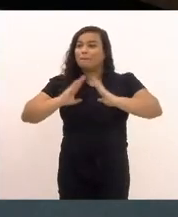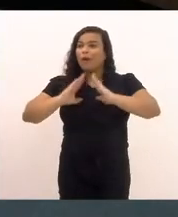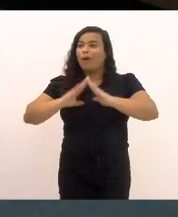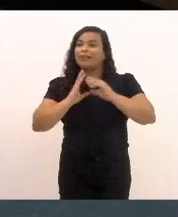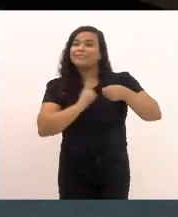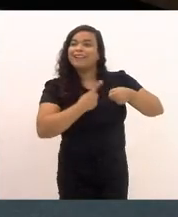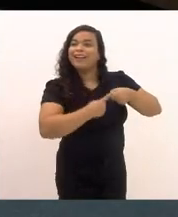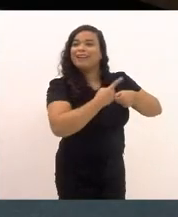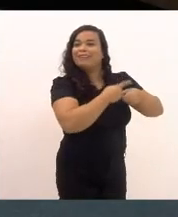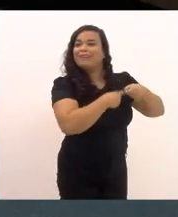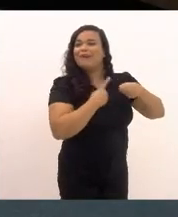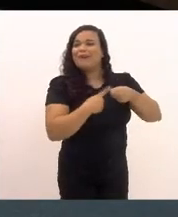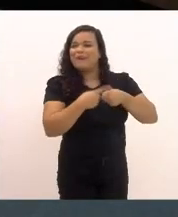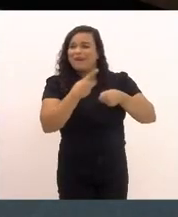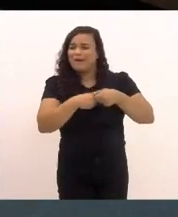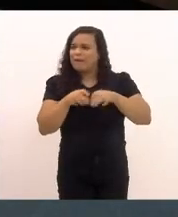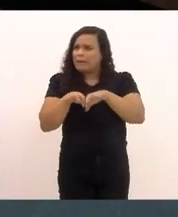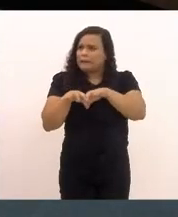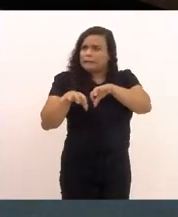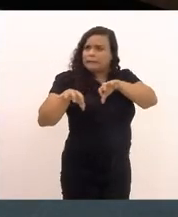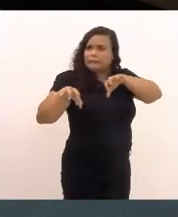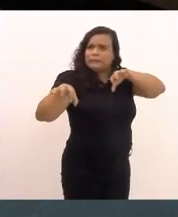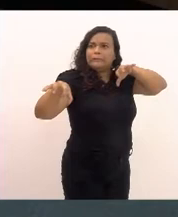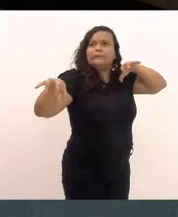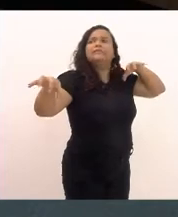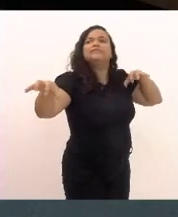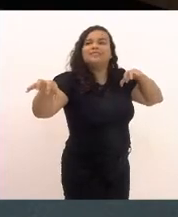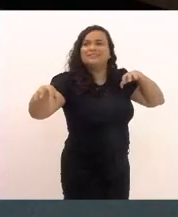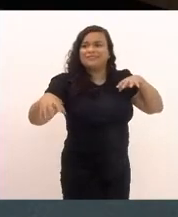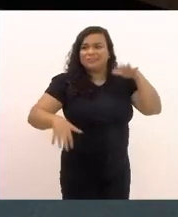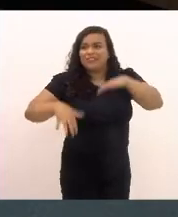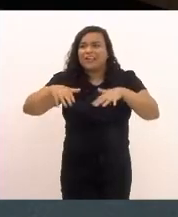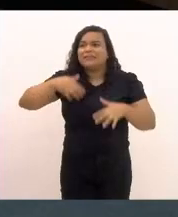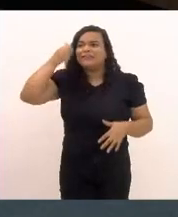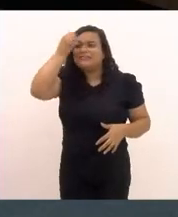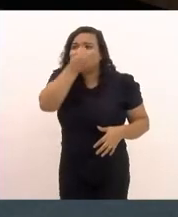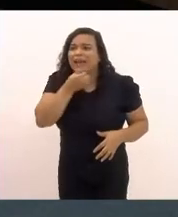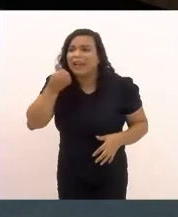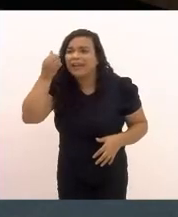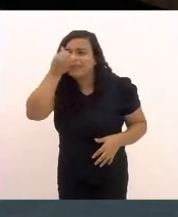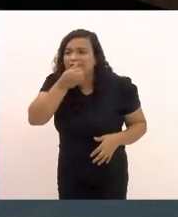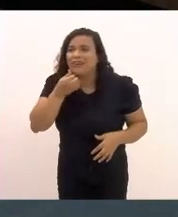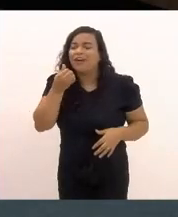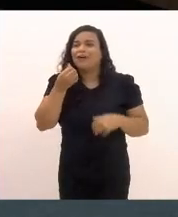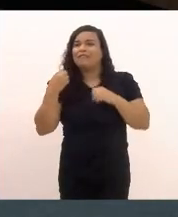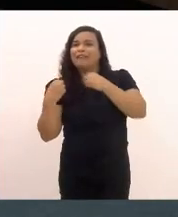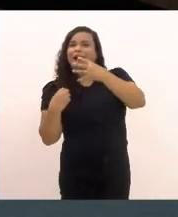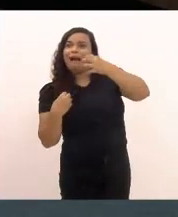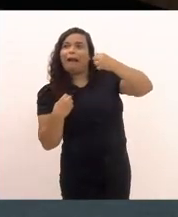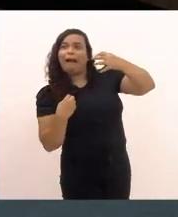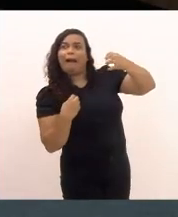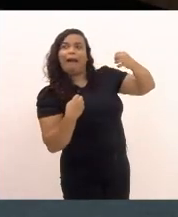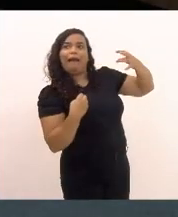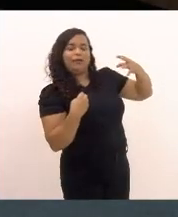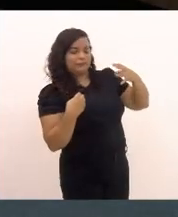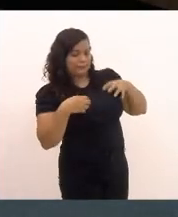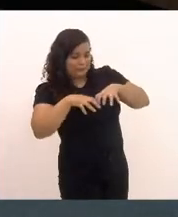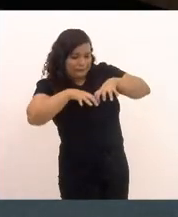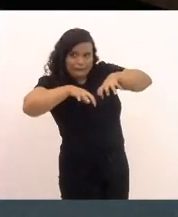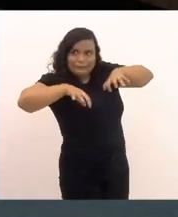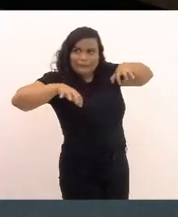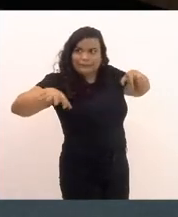interior, municípios distantes aí, 3, 4, 5, 6 horas de viagem, possam ter